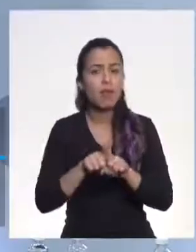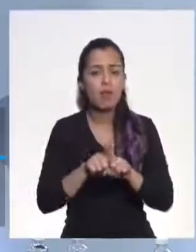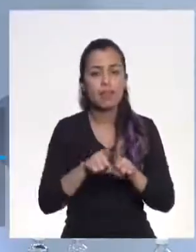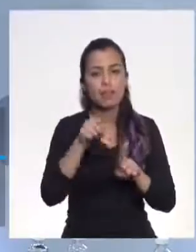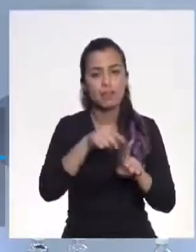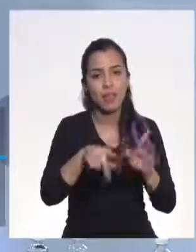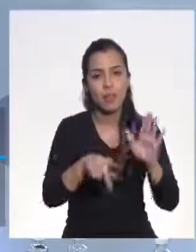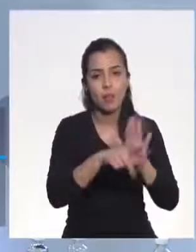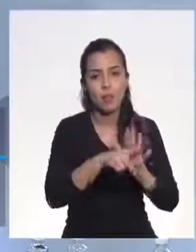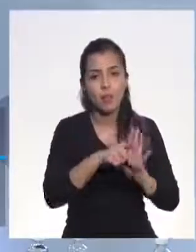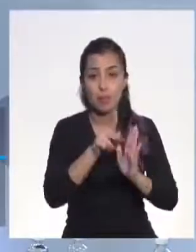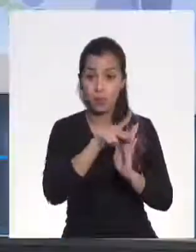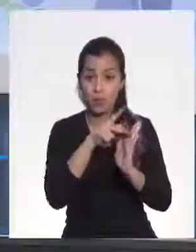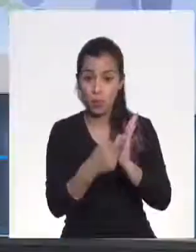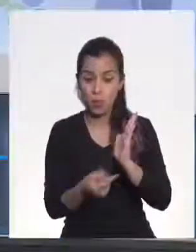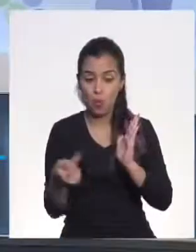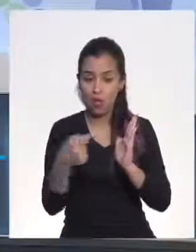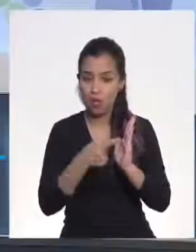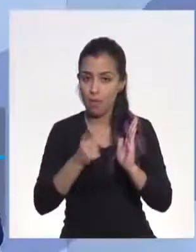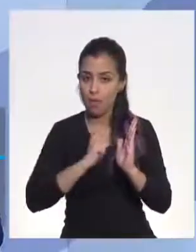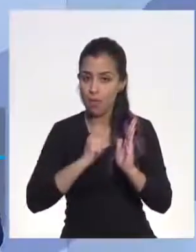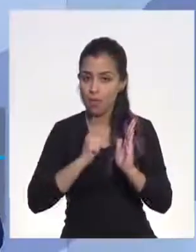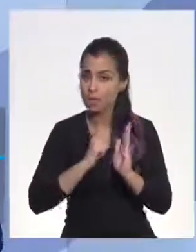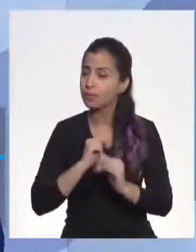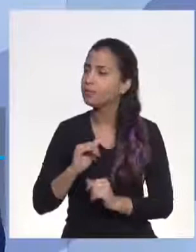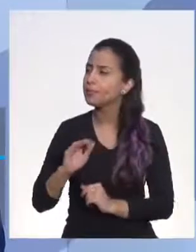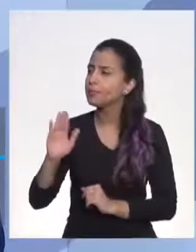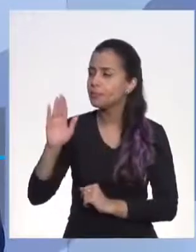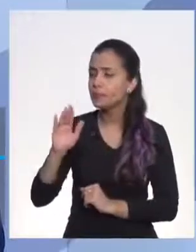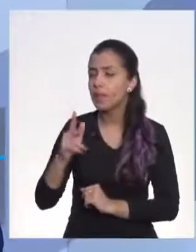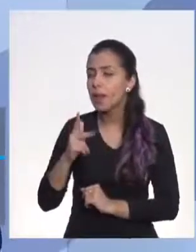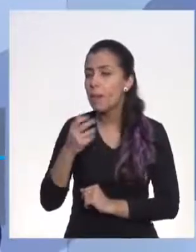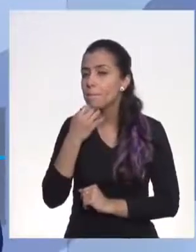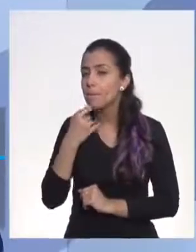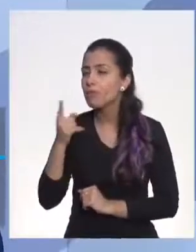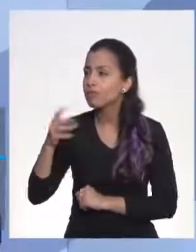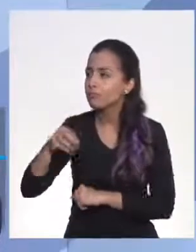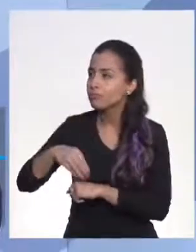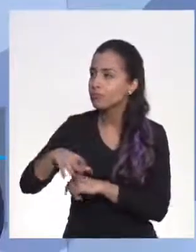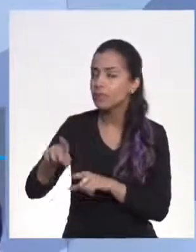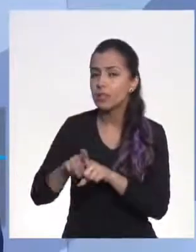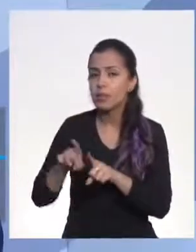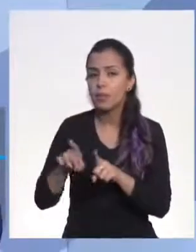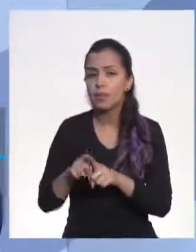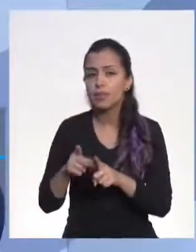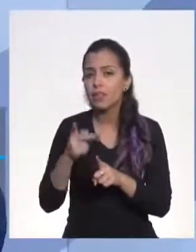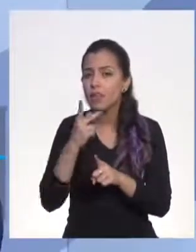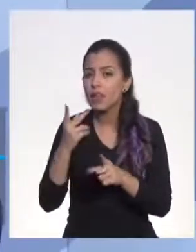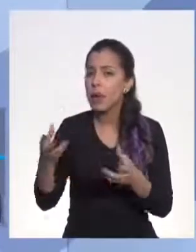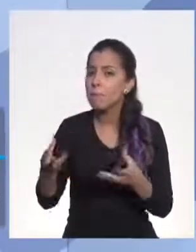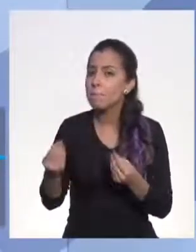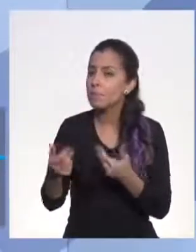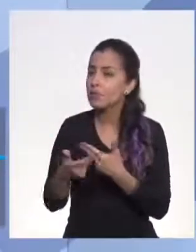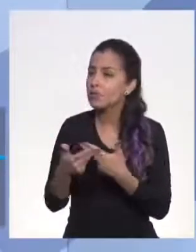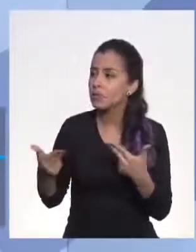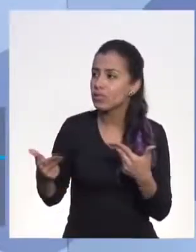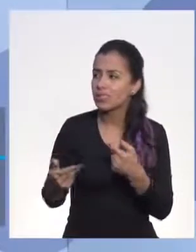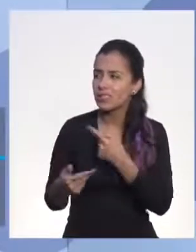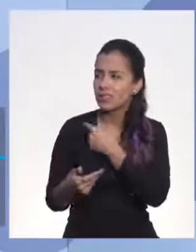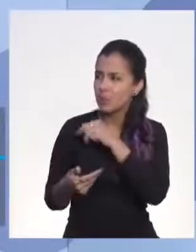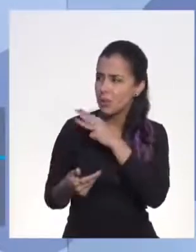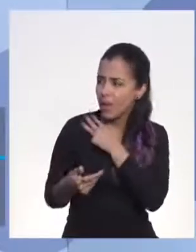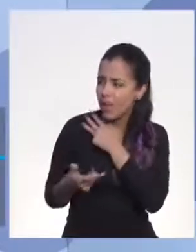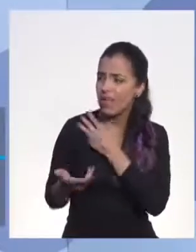recursos expressivos que o plano pode trazer para gente vó eu acho que era bom ser pontual para você tem gente falando assim nossa é muita coisa você não é para ensino médio